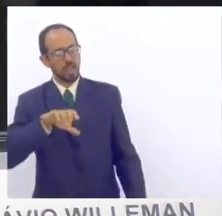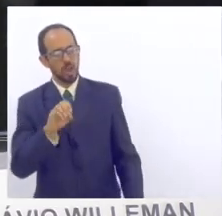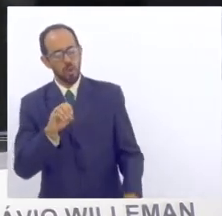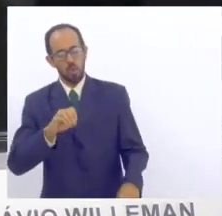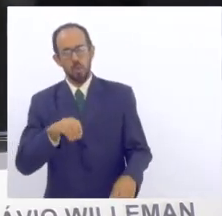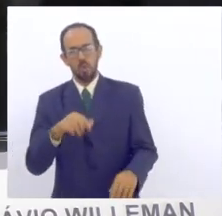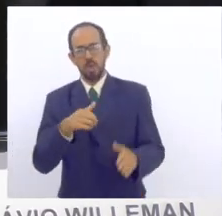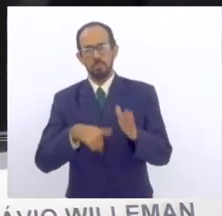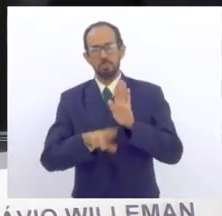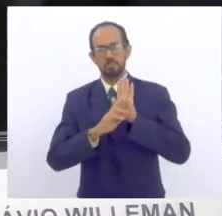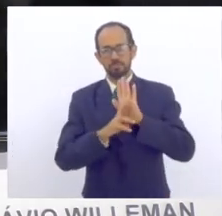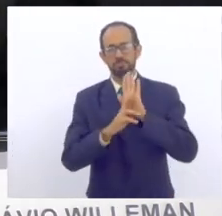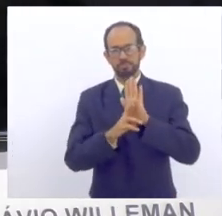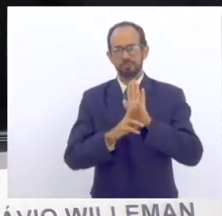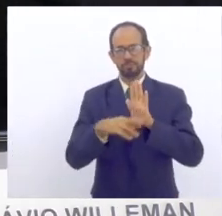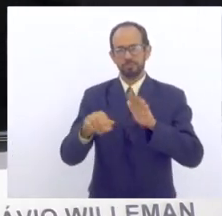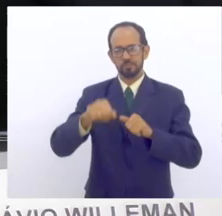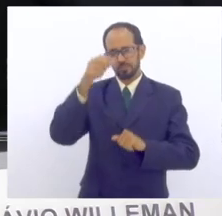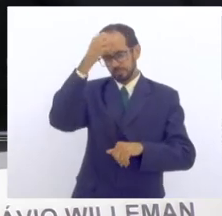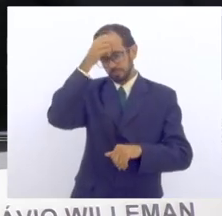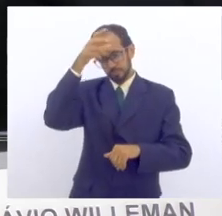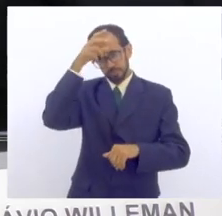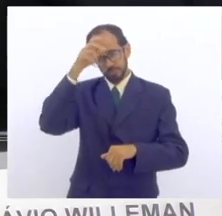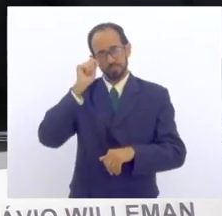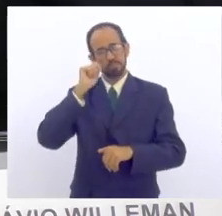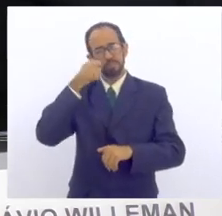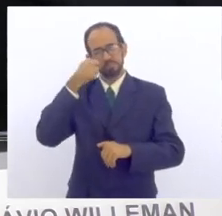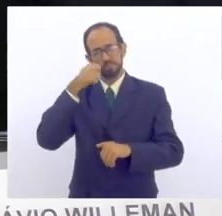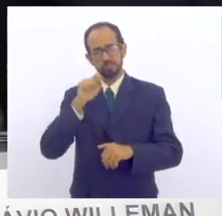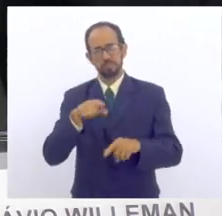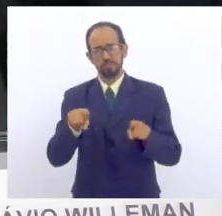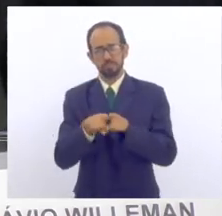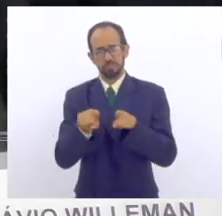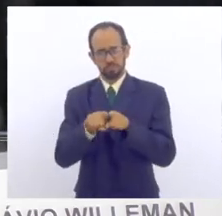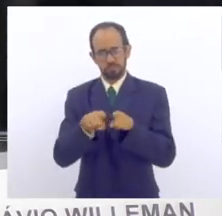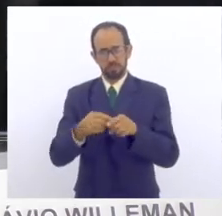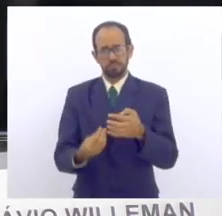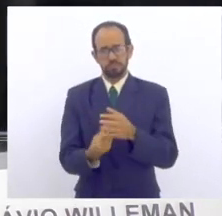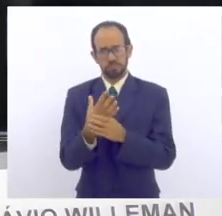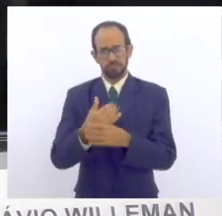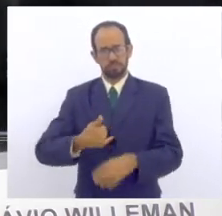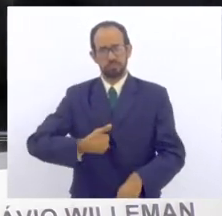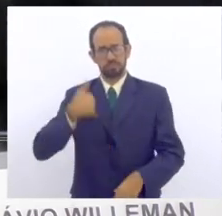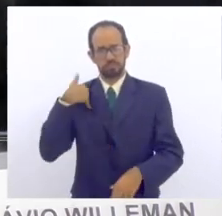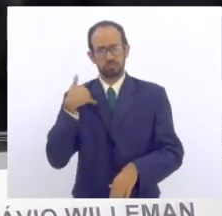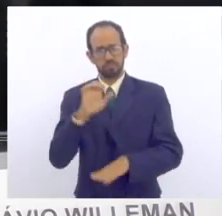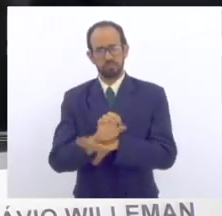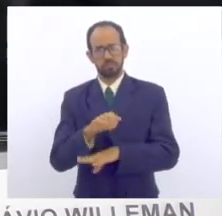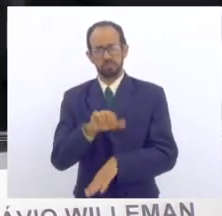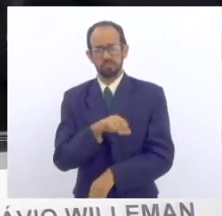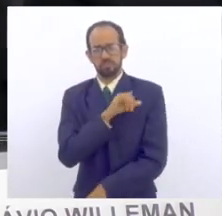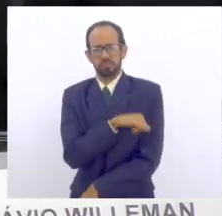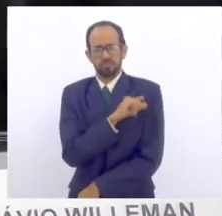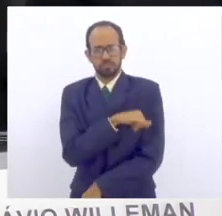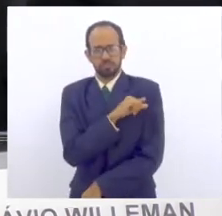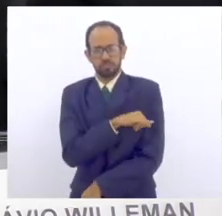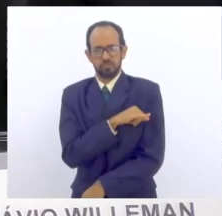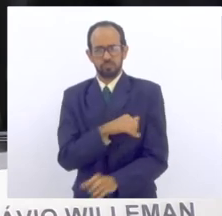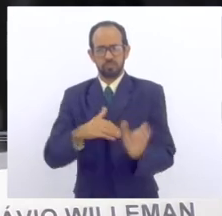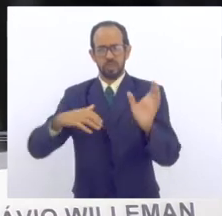o prefeito Eduardo Paes que tanto orgulho o estado e o município do Rio de Janeiro na Câmara Federal